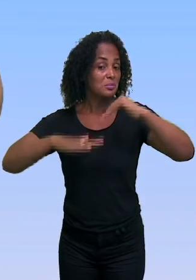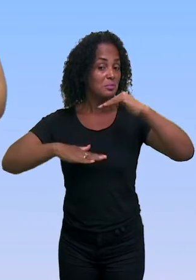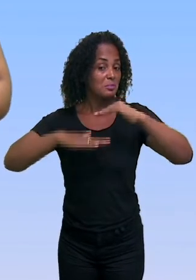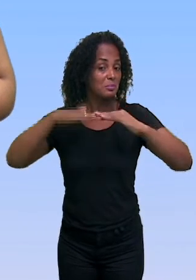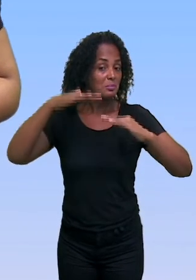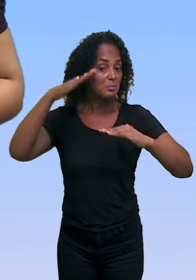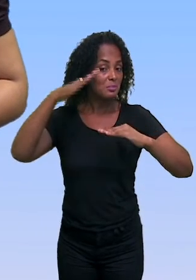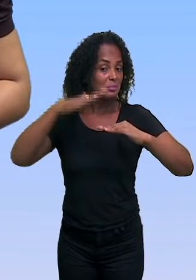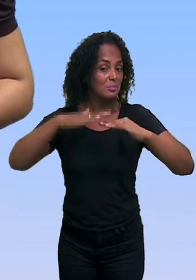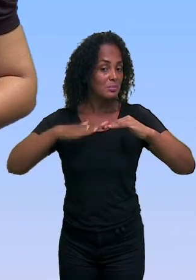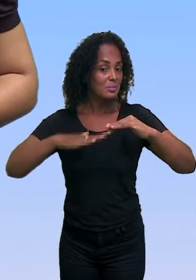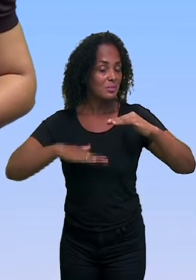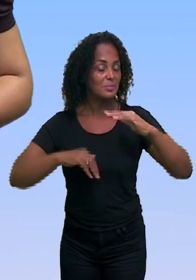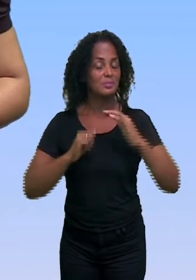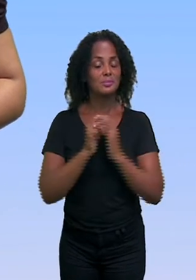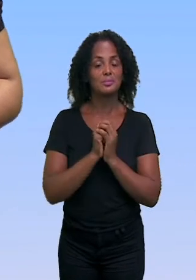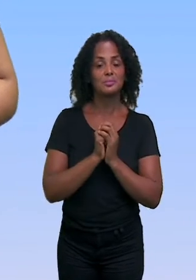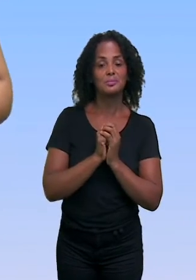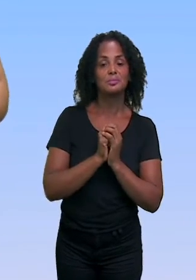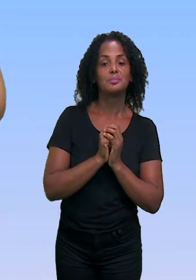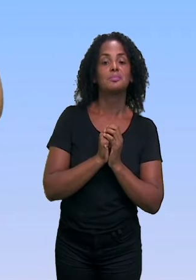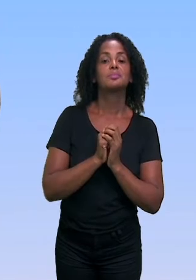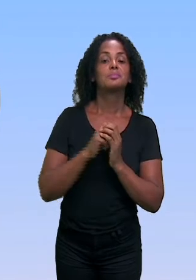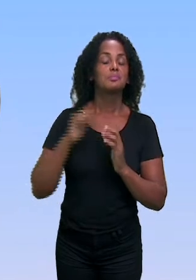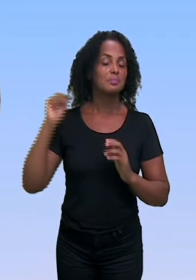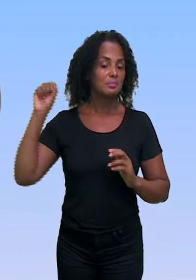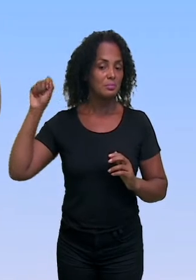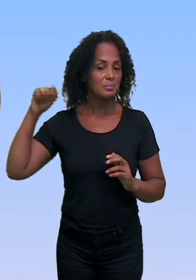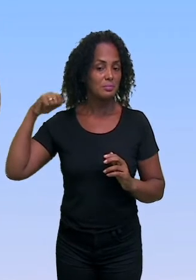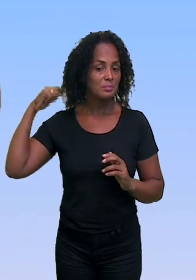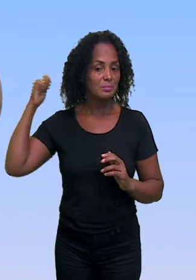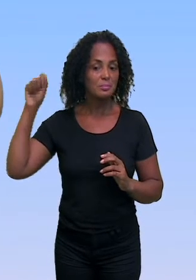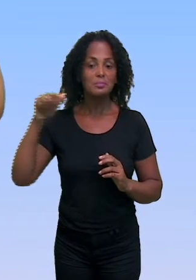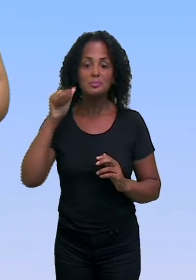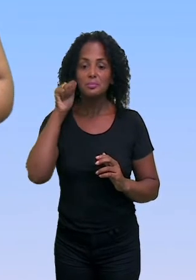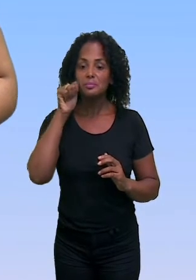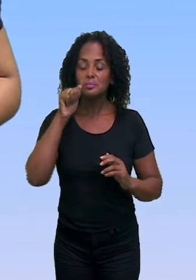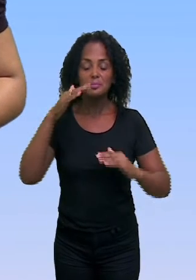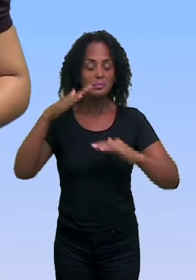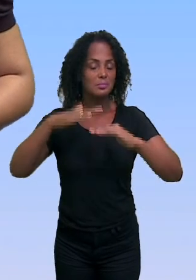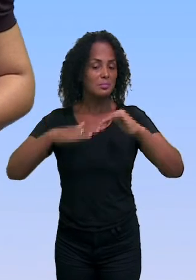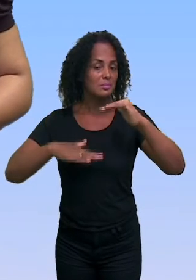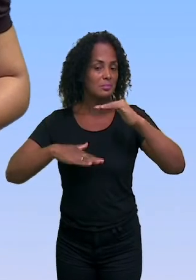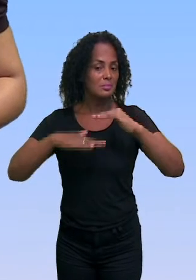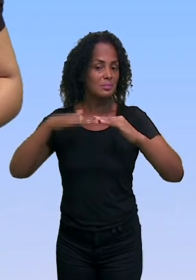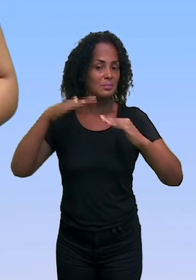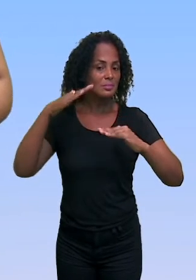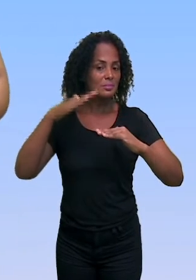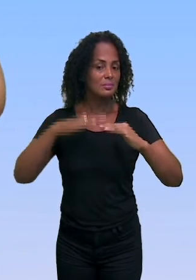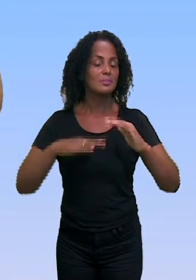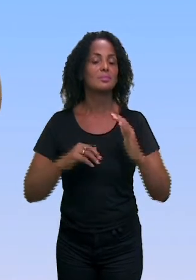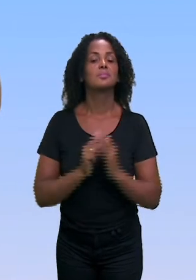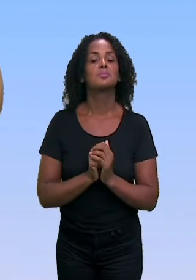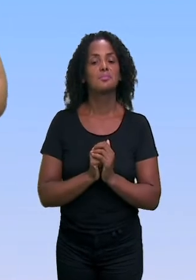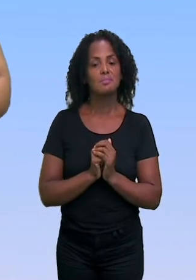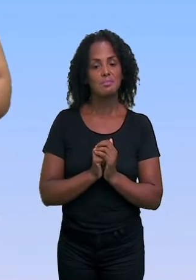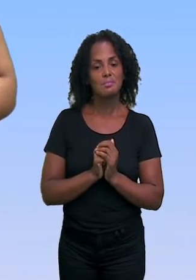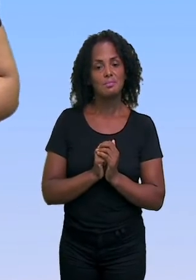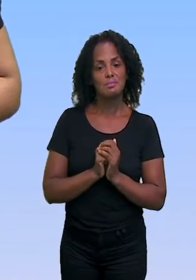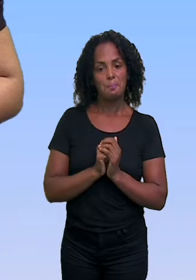atriz em inglês Express Rapid After me Express